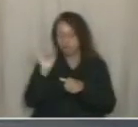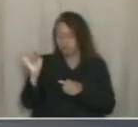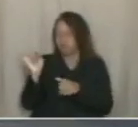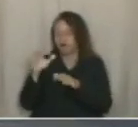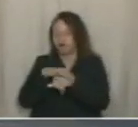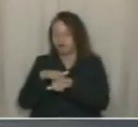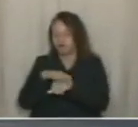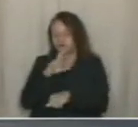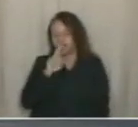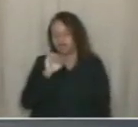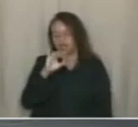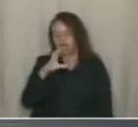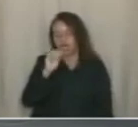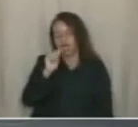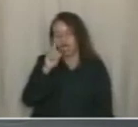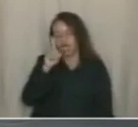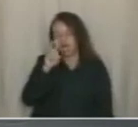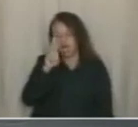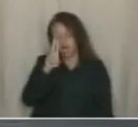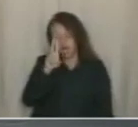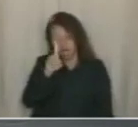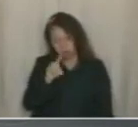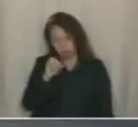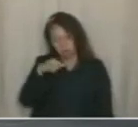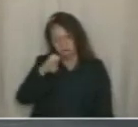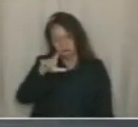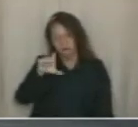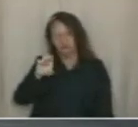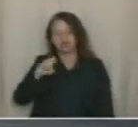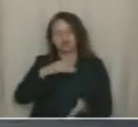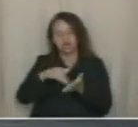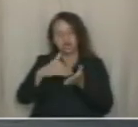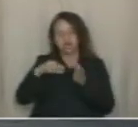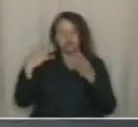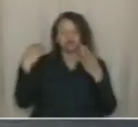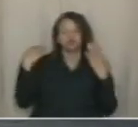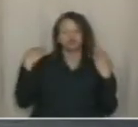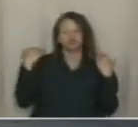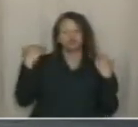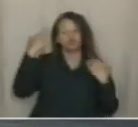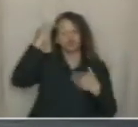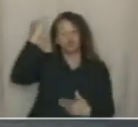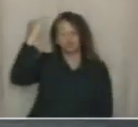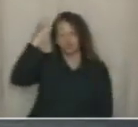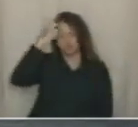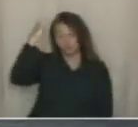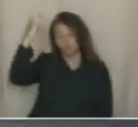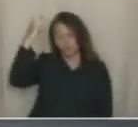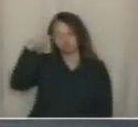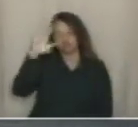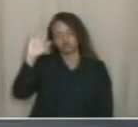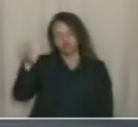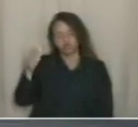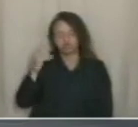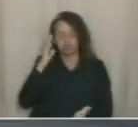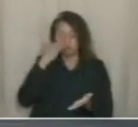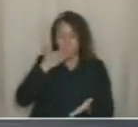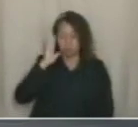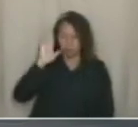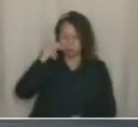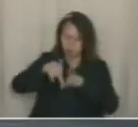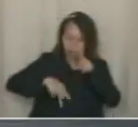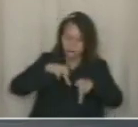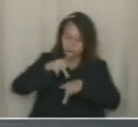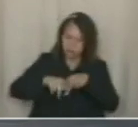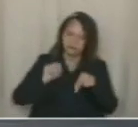Melo, secretário de Cultura, que nos atendeu às 15 horas e que se comprometeu com a